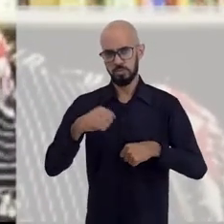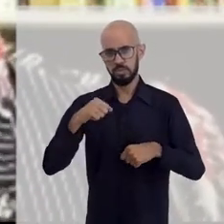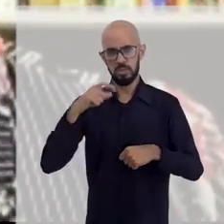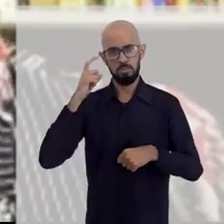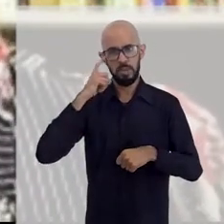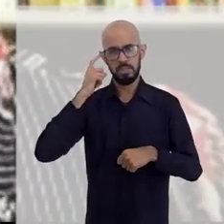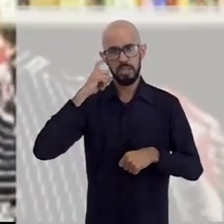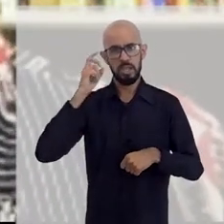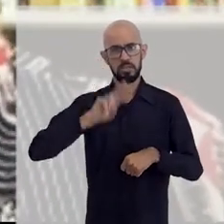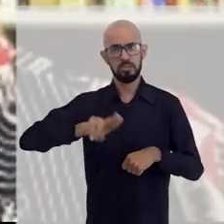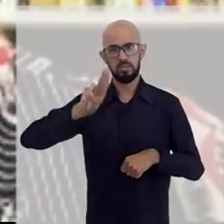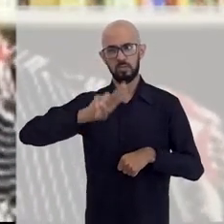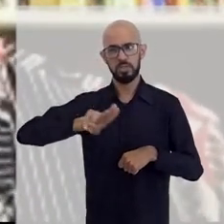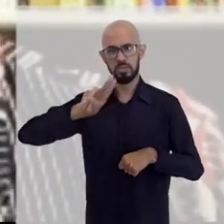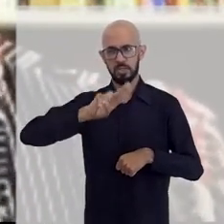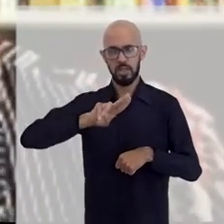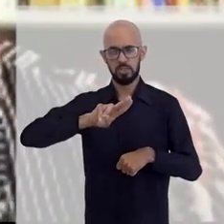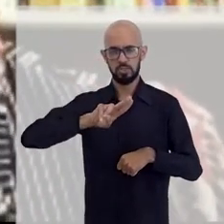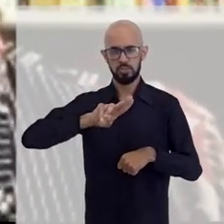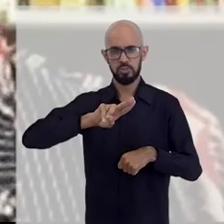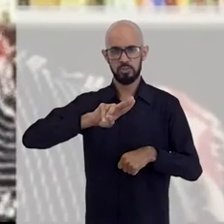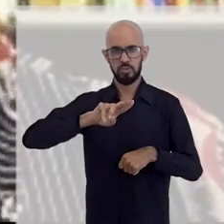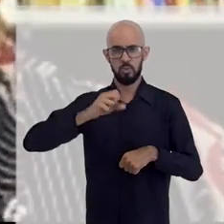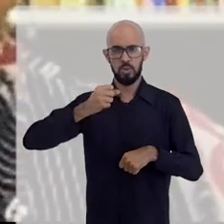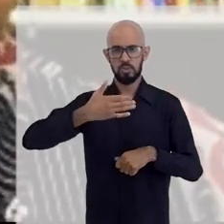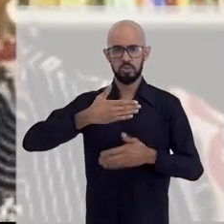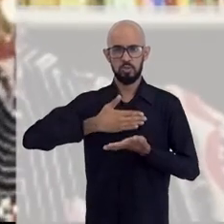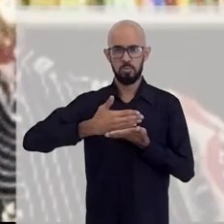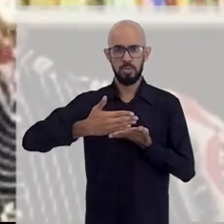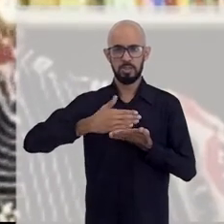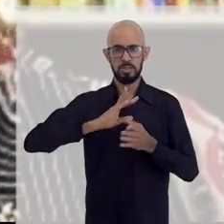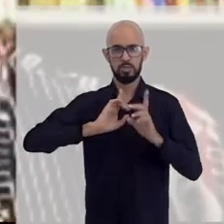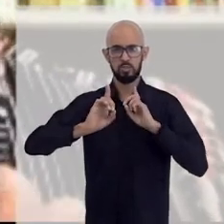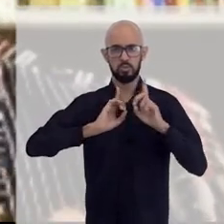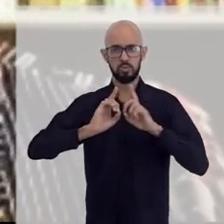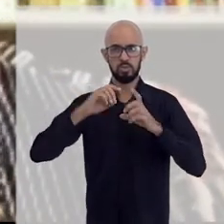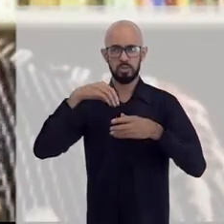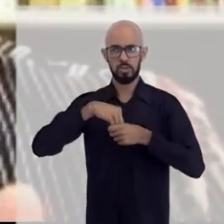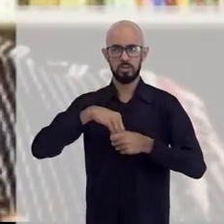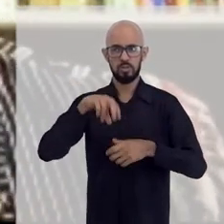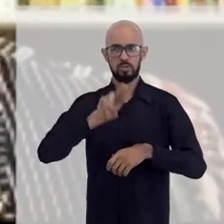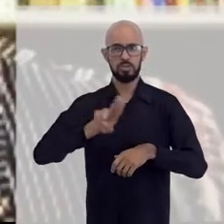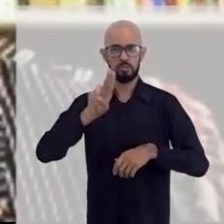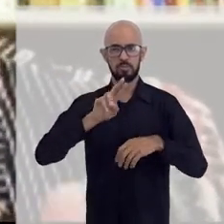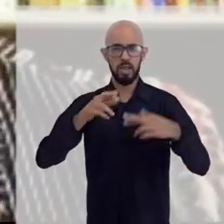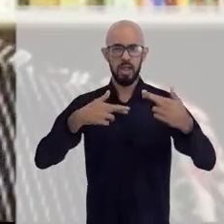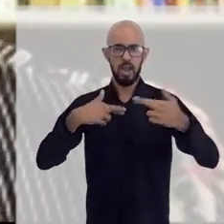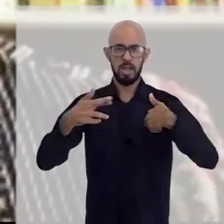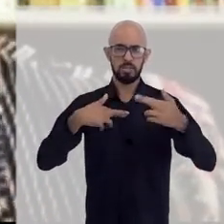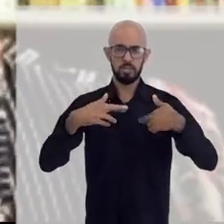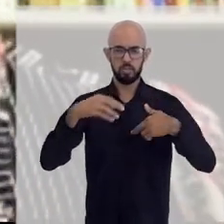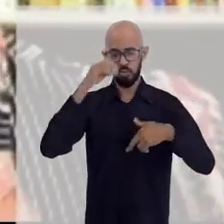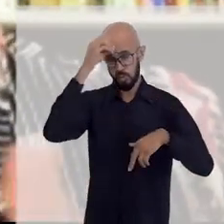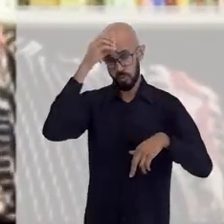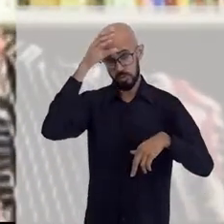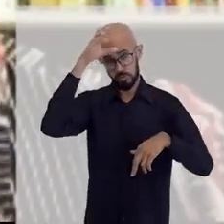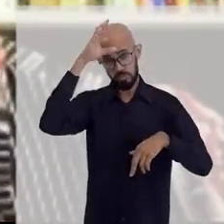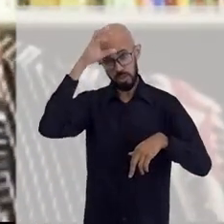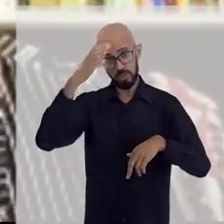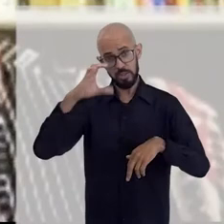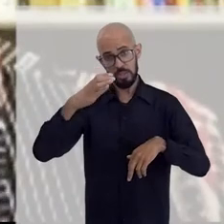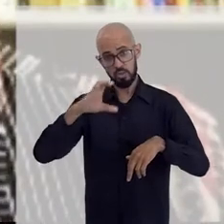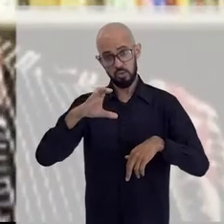hoje na universidade. Isso já começa a ter, de certa forma, quando a gente já começa a discutir na universidade, por exemplo, uma relação do conhecimento formal,